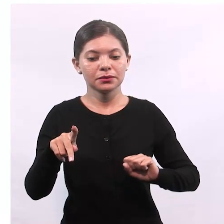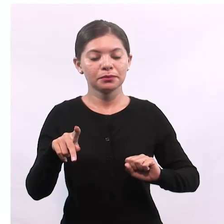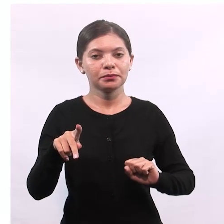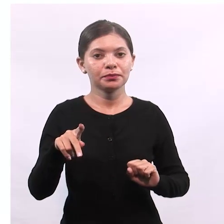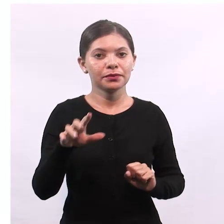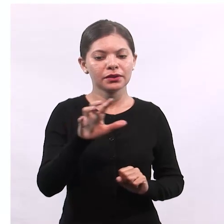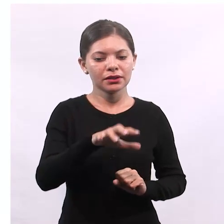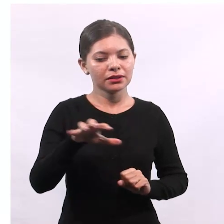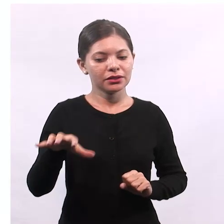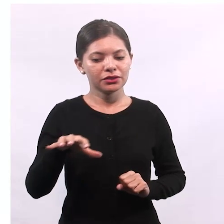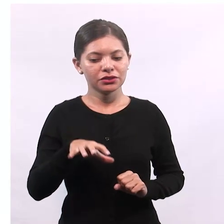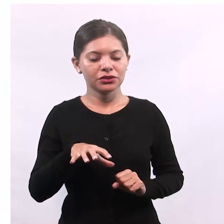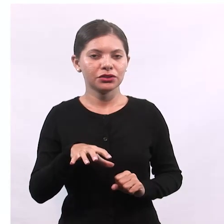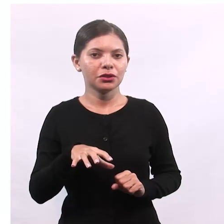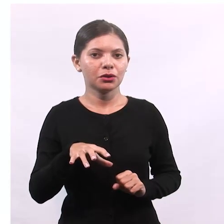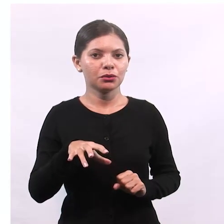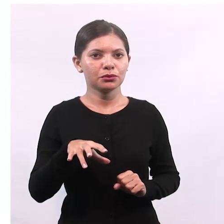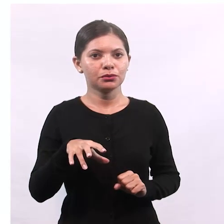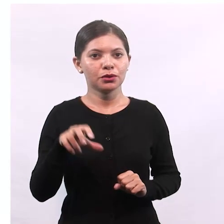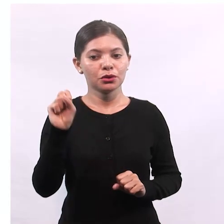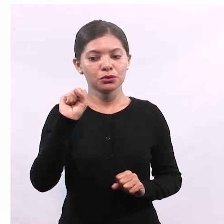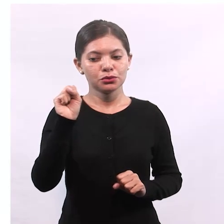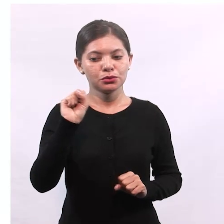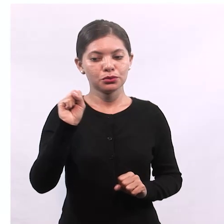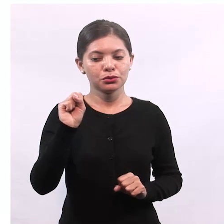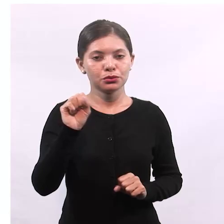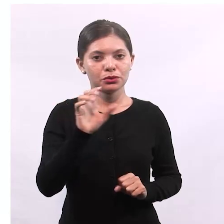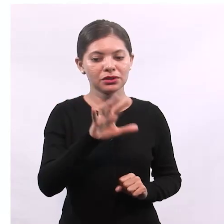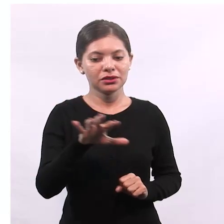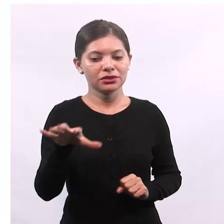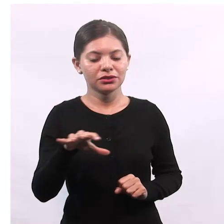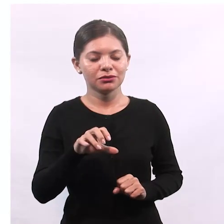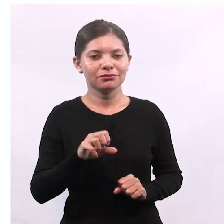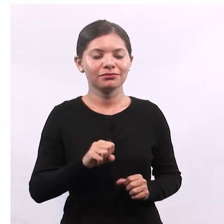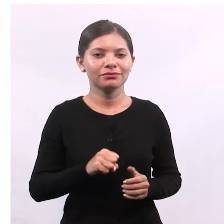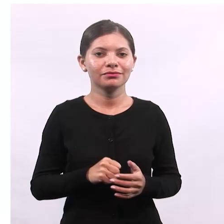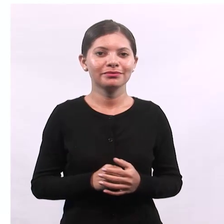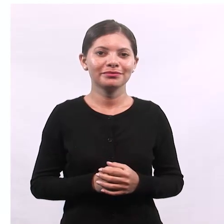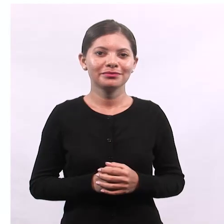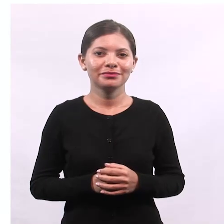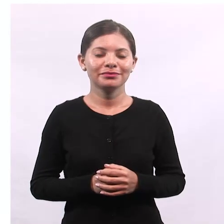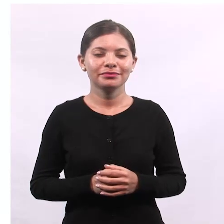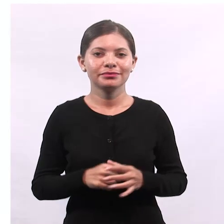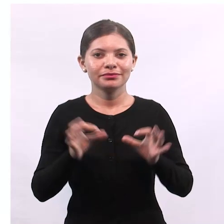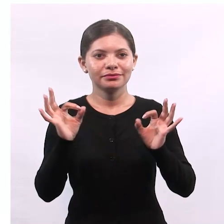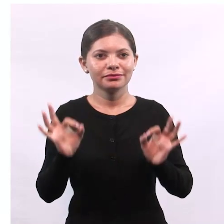dos professores está na região sul e a região sudeste